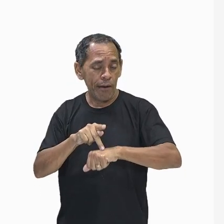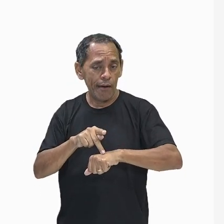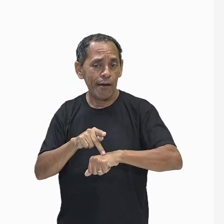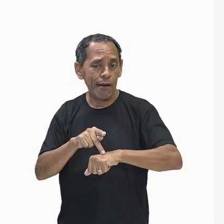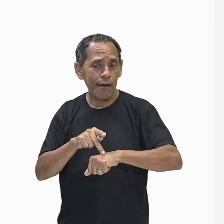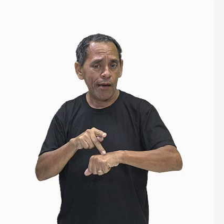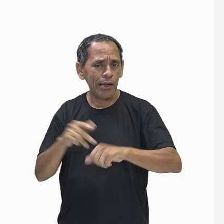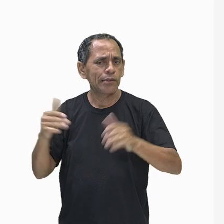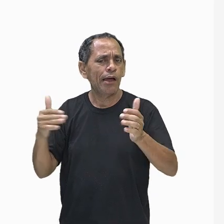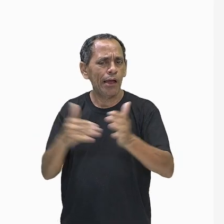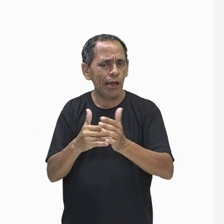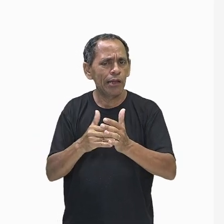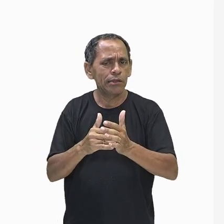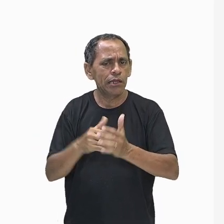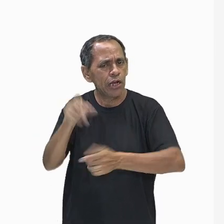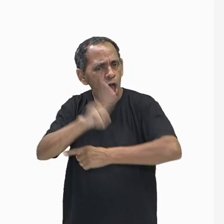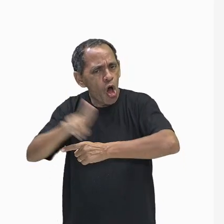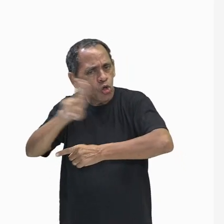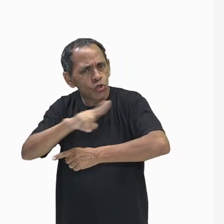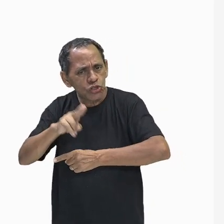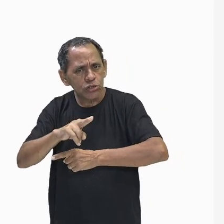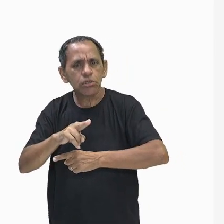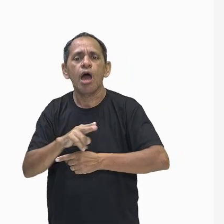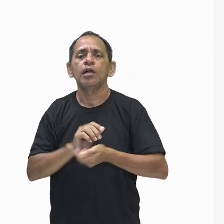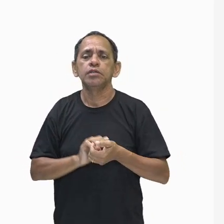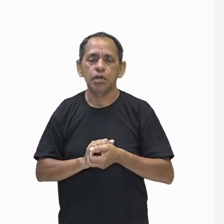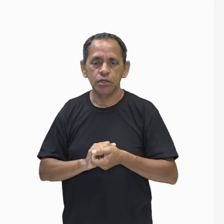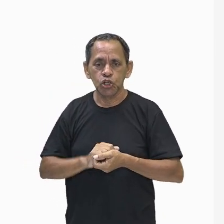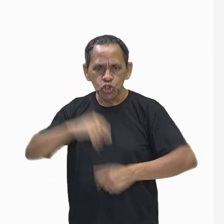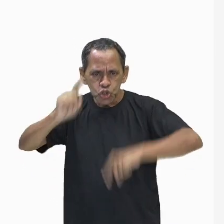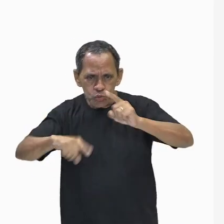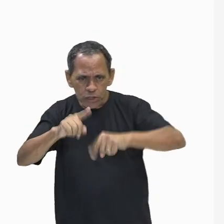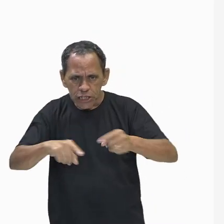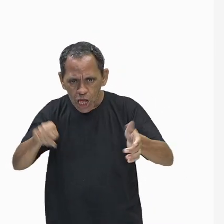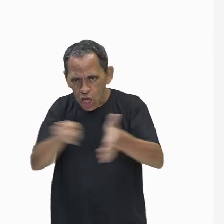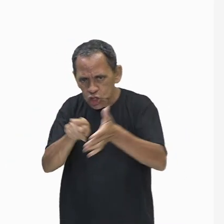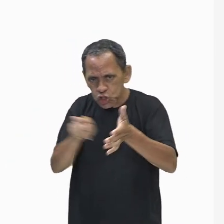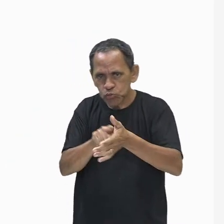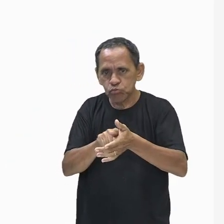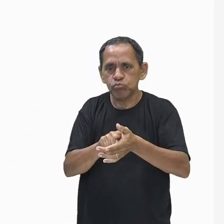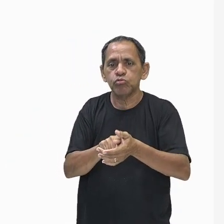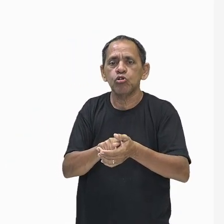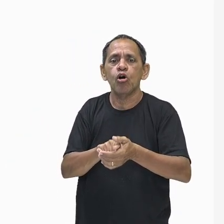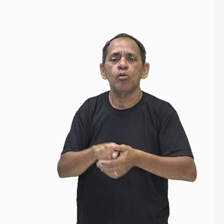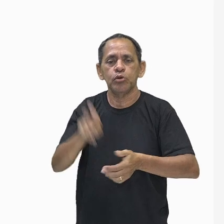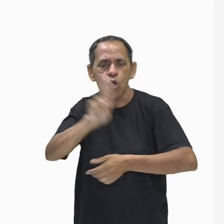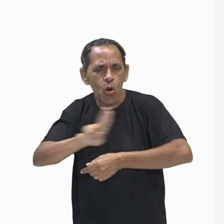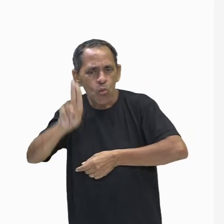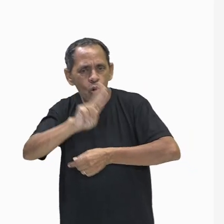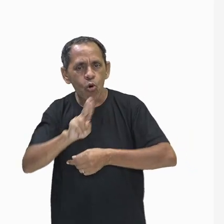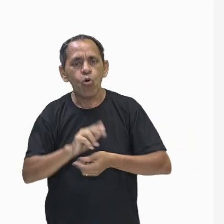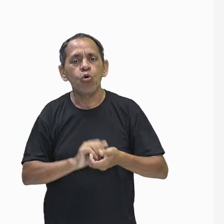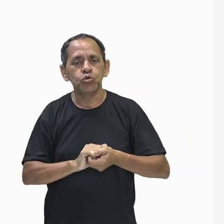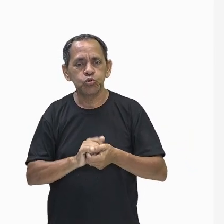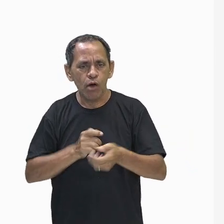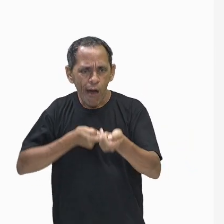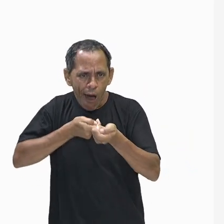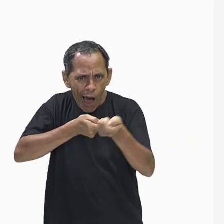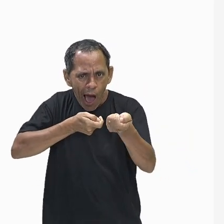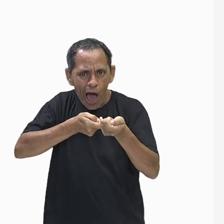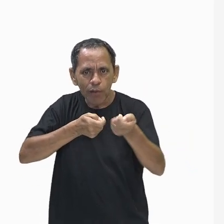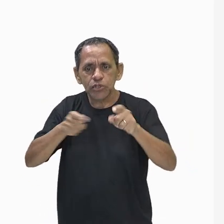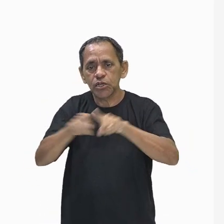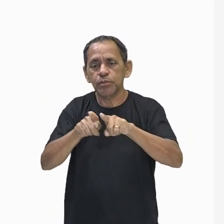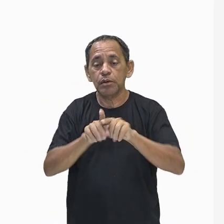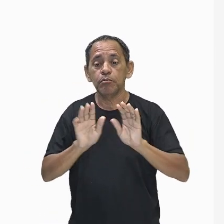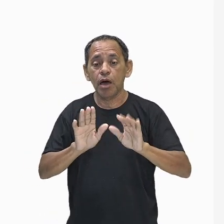era empregada nos utensílios e nas armas. Foi aos poucos substituída por metais, mas seu uso